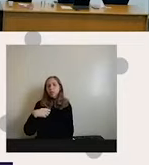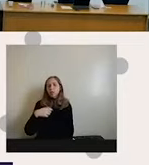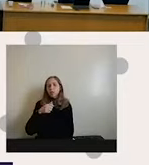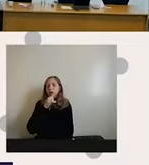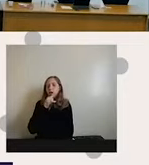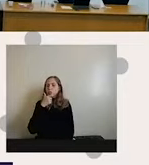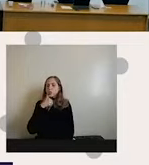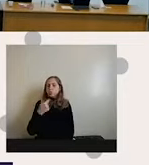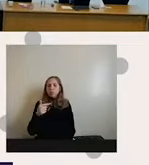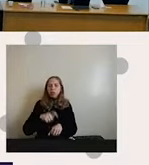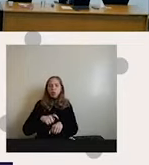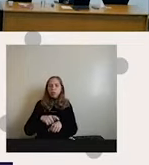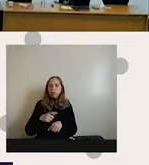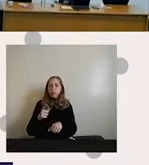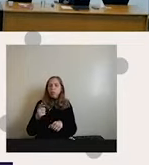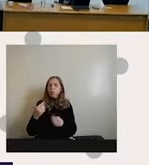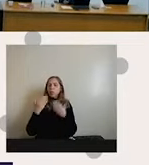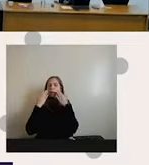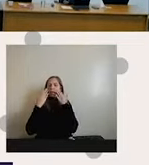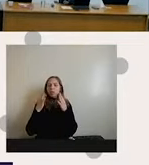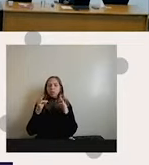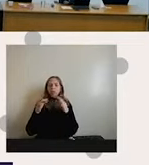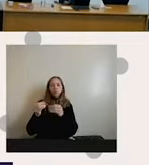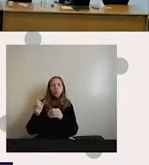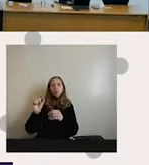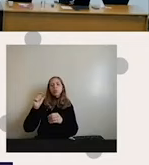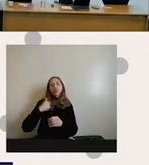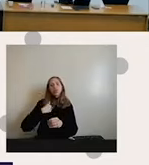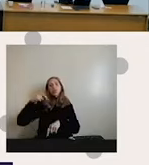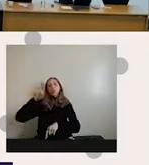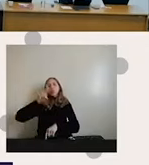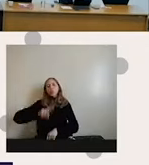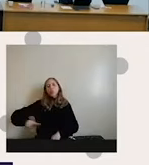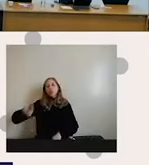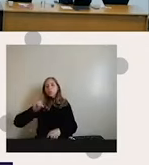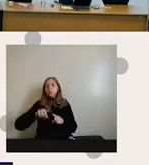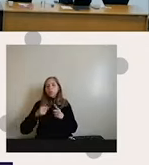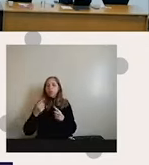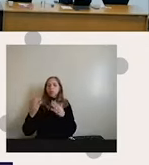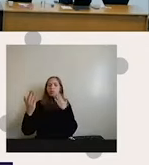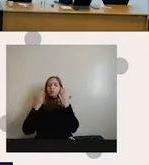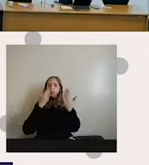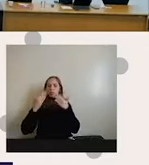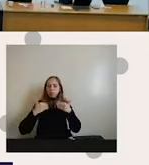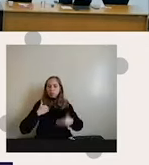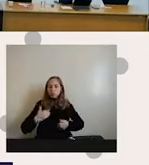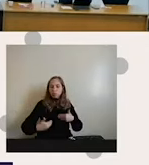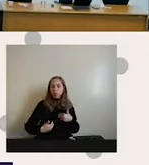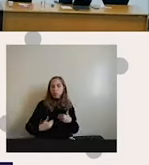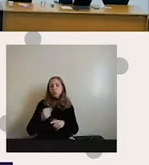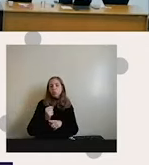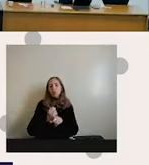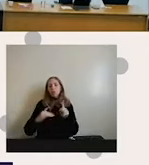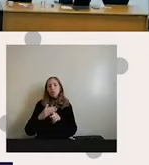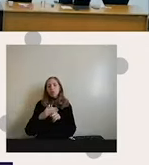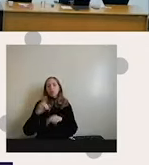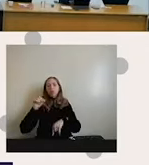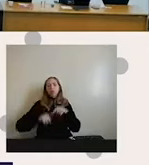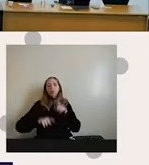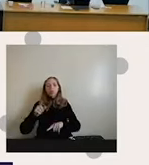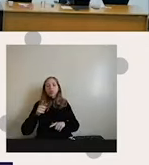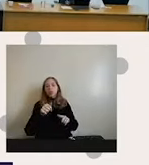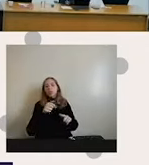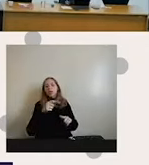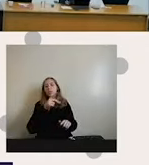instrumento que eu utilizo, mas é uma investigação biopsicossocial, é um instrumento proposto pelo professor André Vizácaro Amaral,